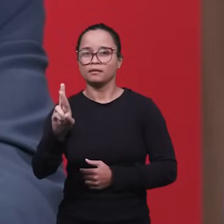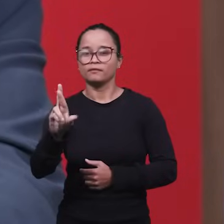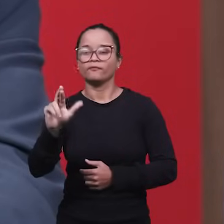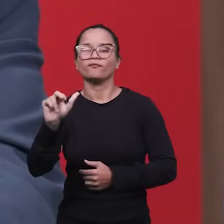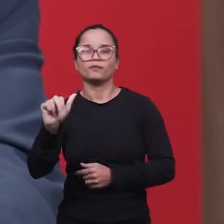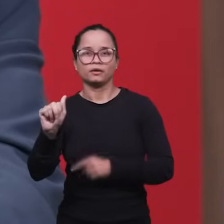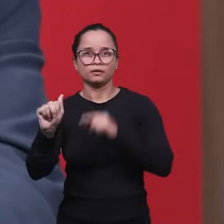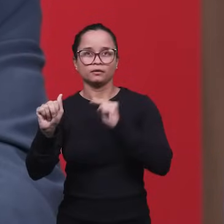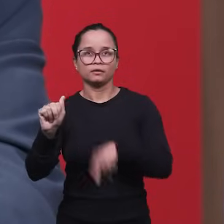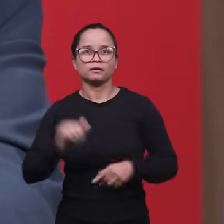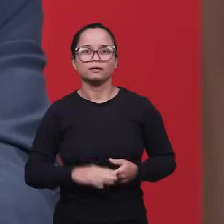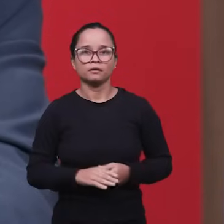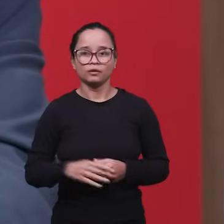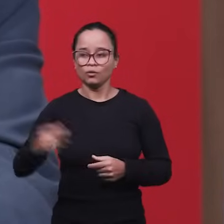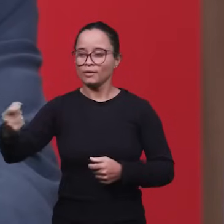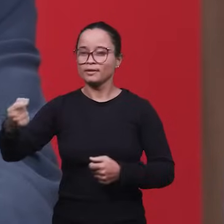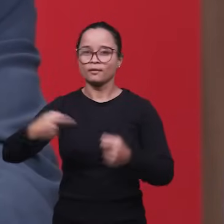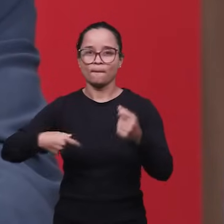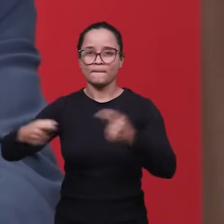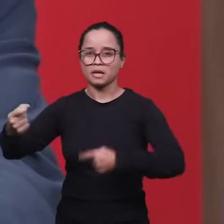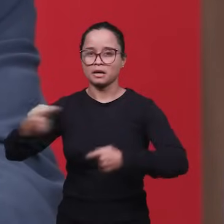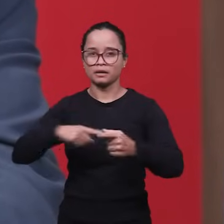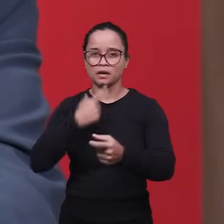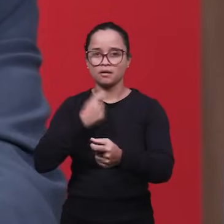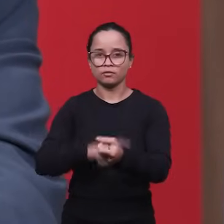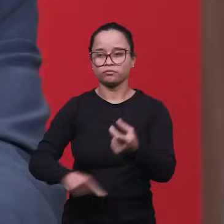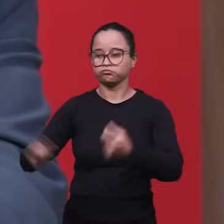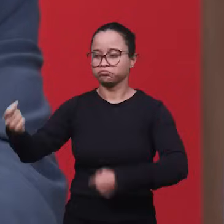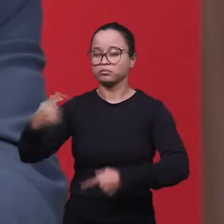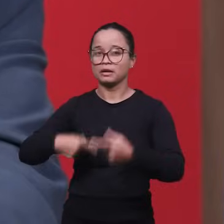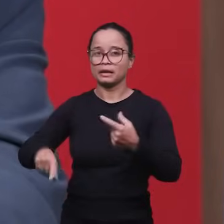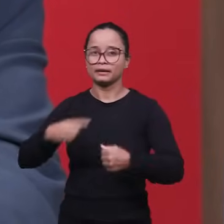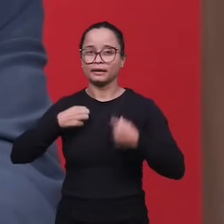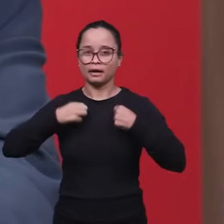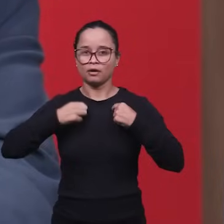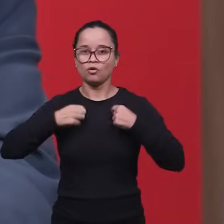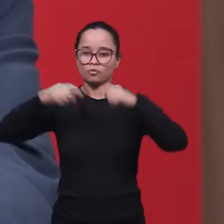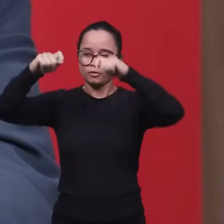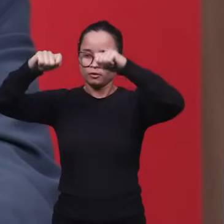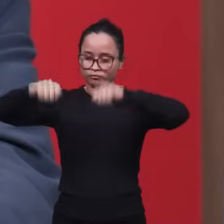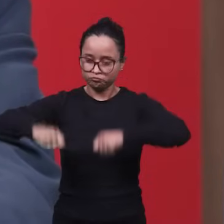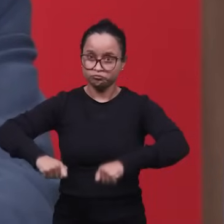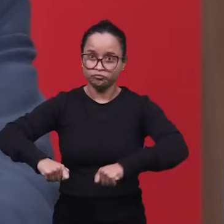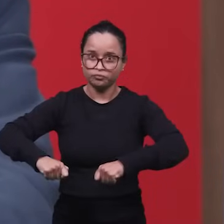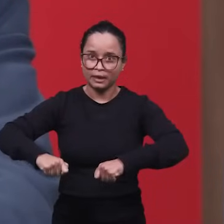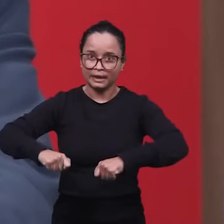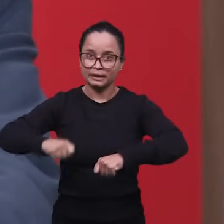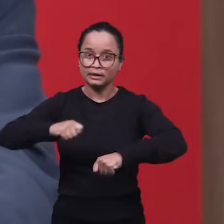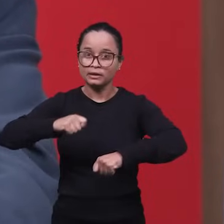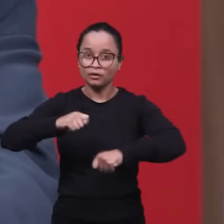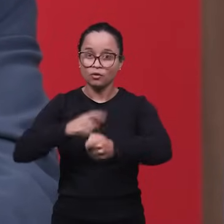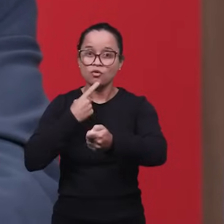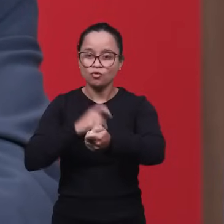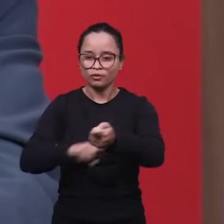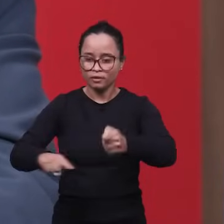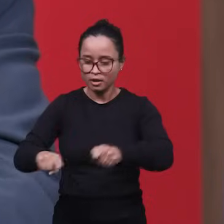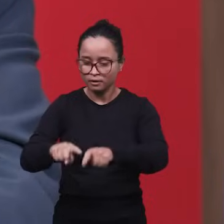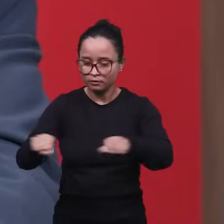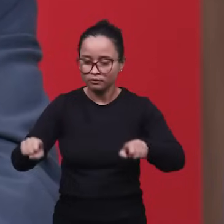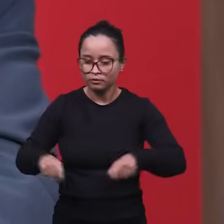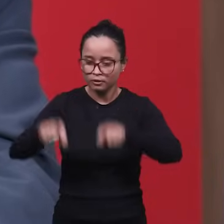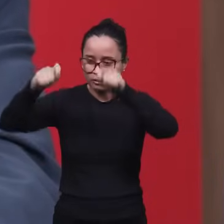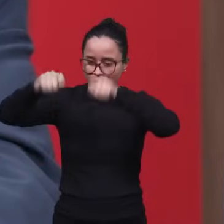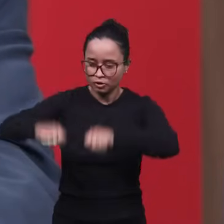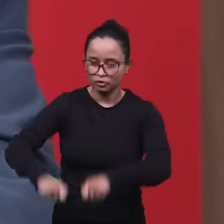original, não é salpicada. No texto original é mergulhada no sangue, né?